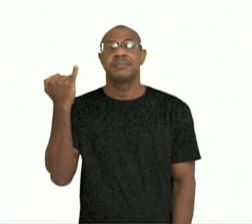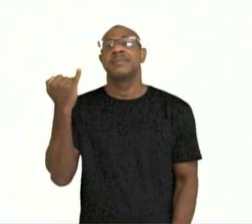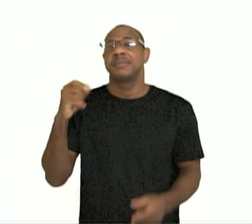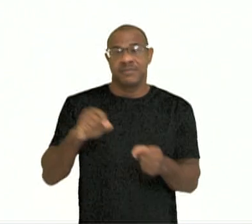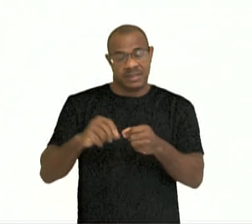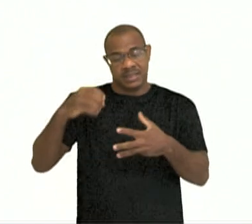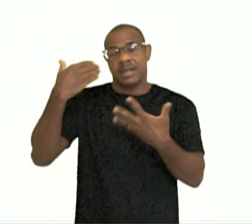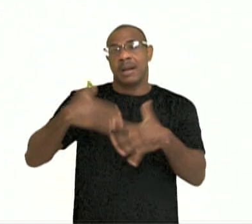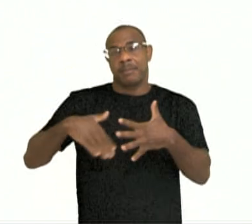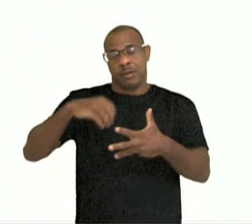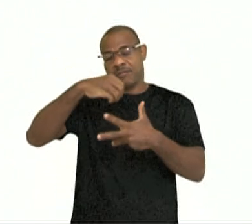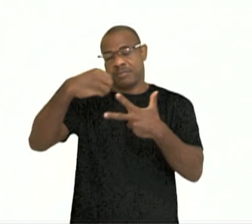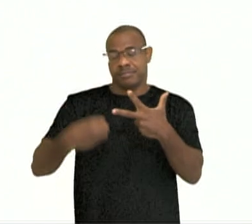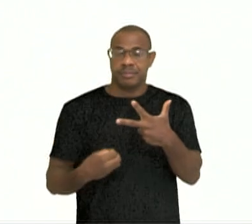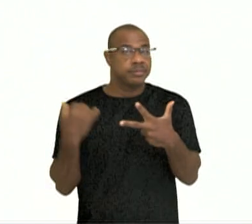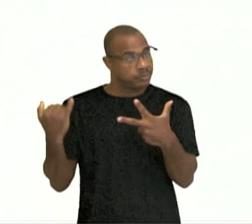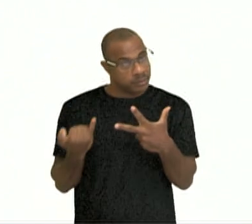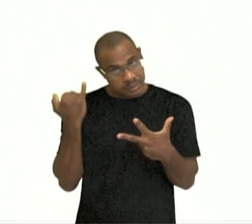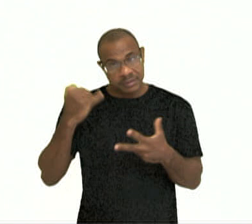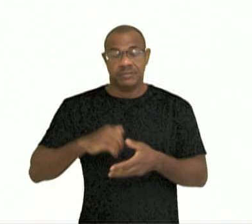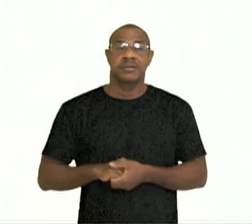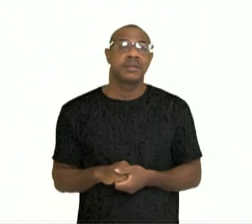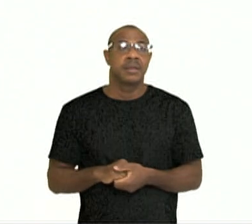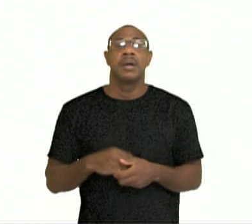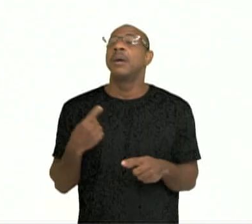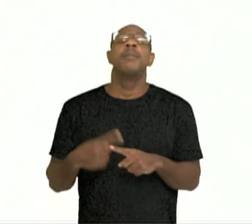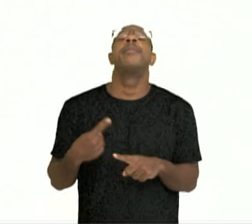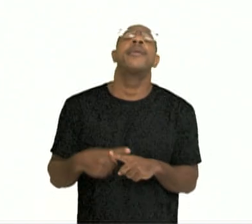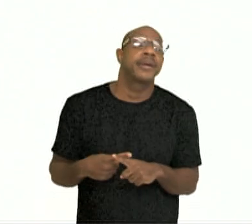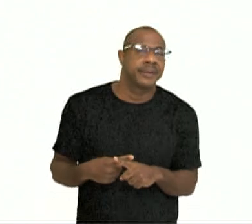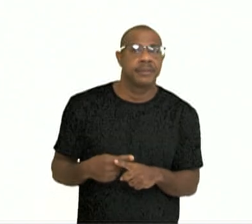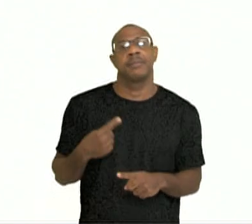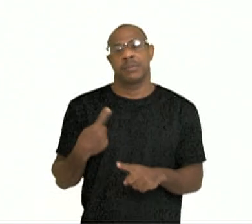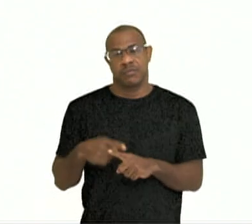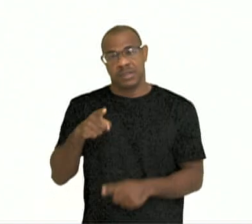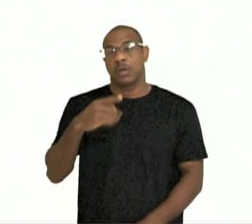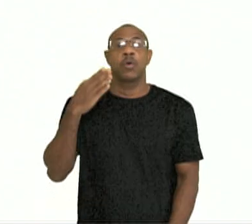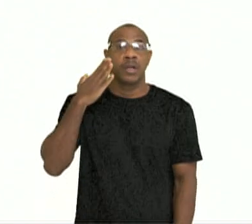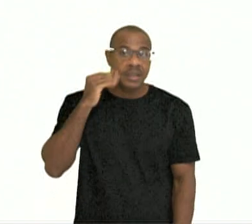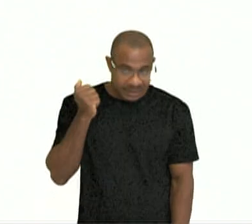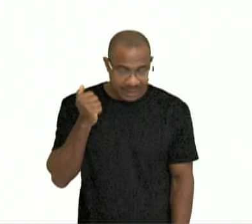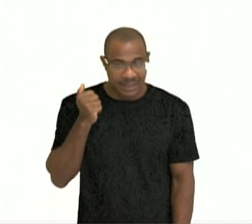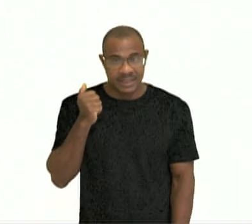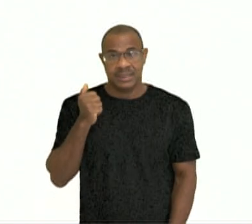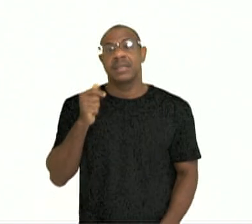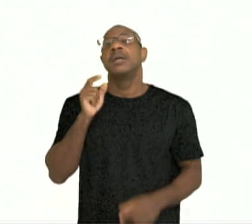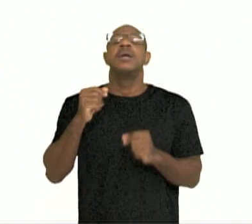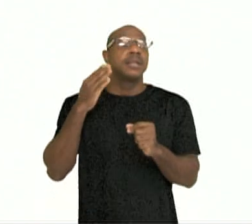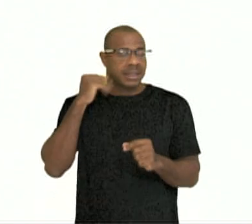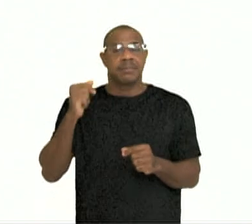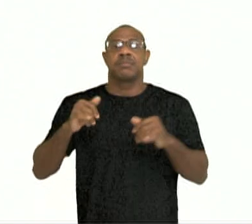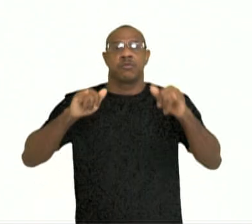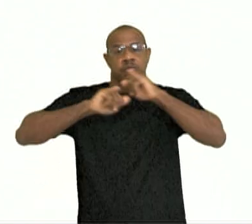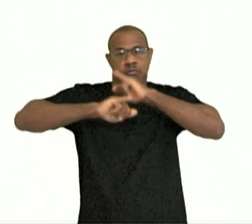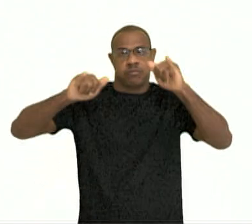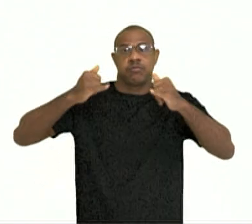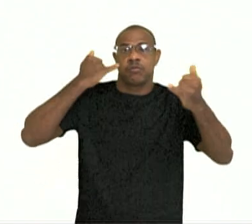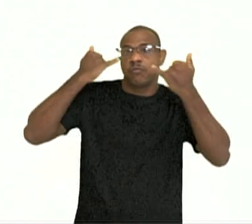exame. Por quê, hein? Porque você consegue, sabendo de uma notícia, de uma informação,